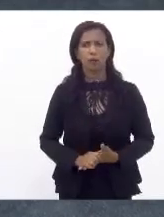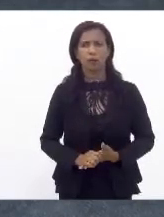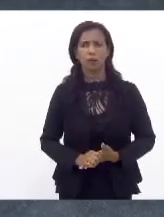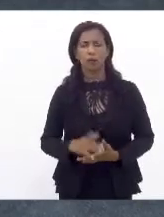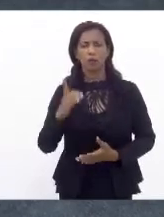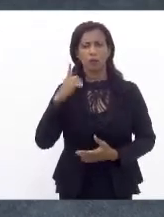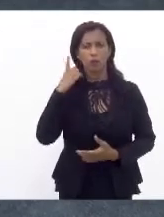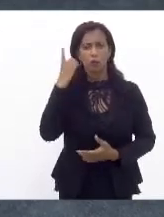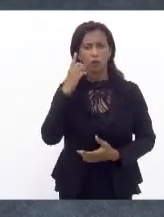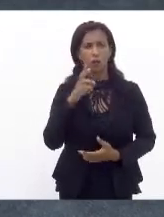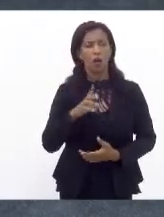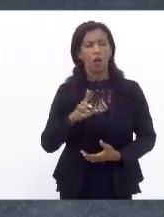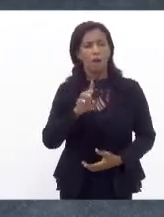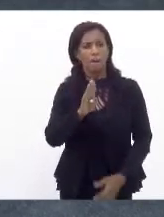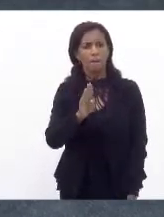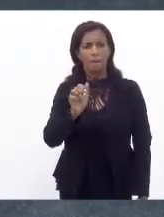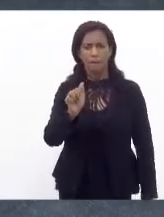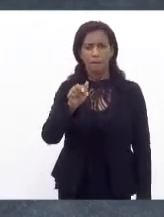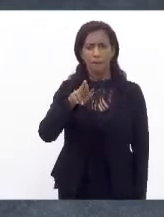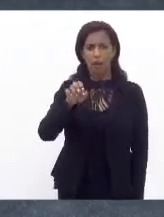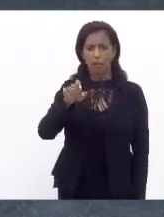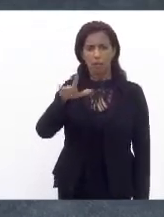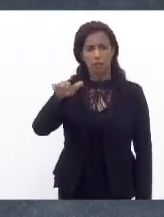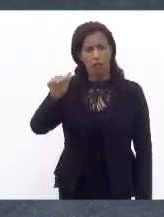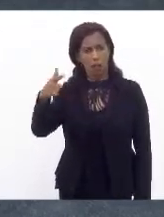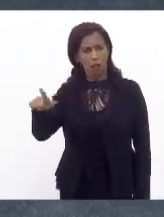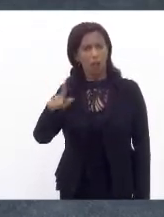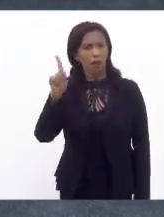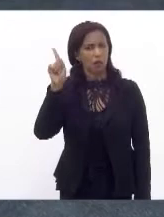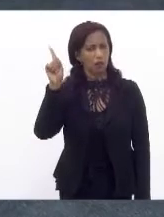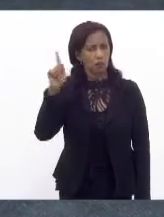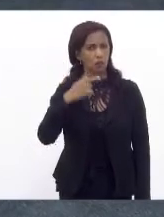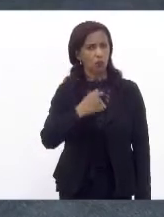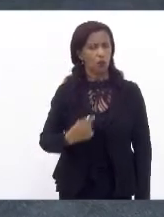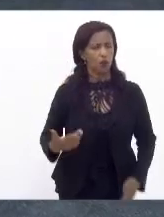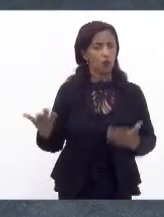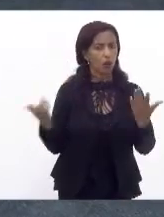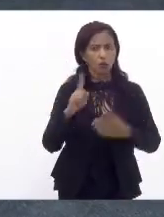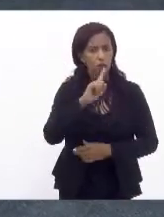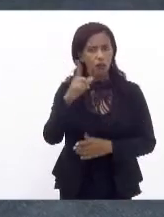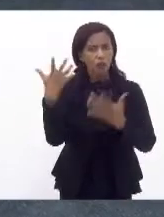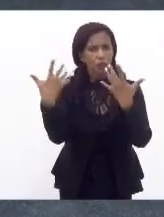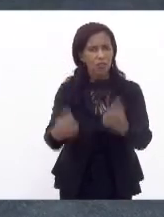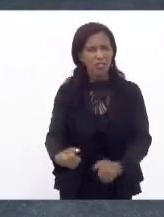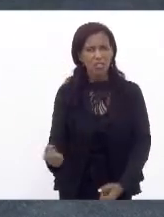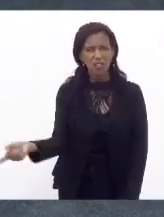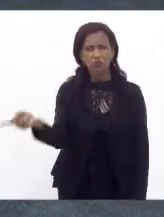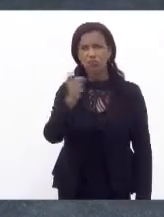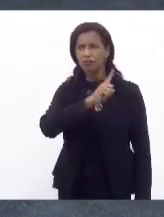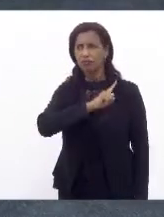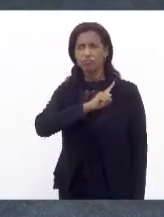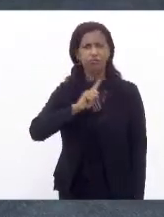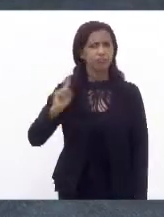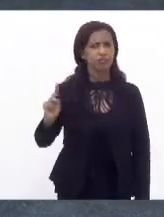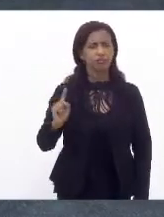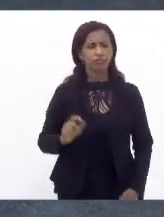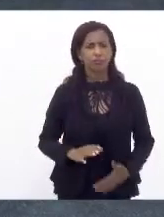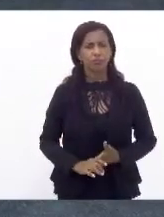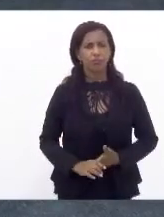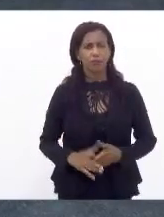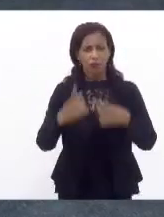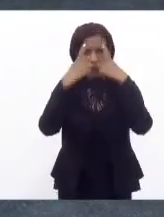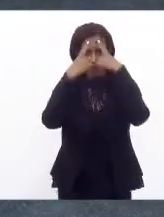o deputado Rodrigo Bacelar, que está lá no governo agora, que nós não vamos admitir de jeito nenhum